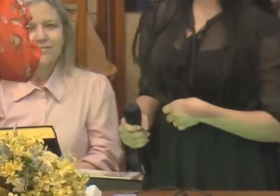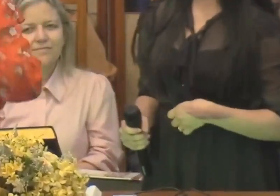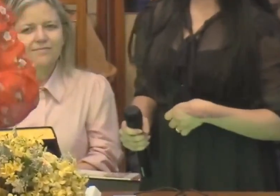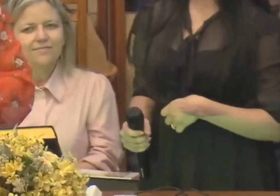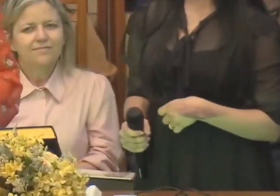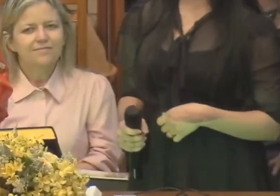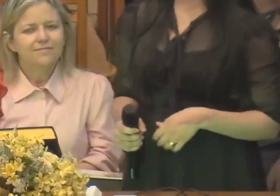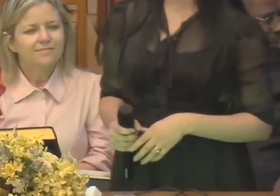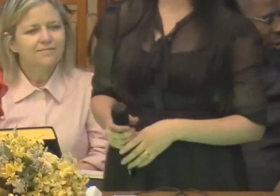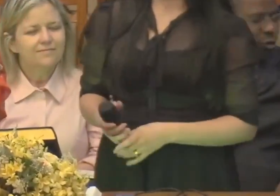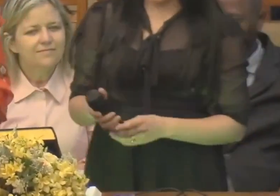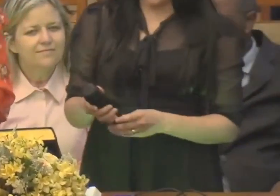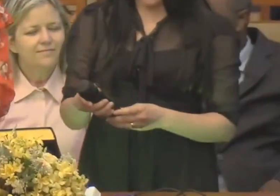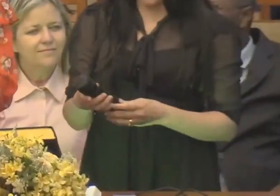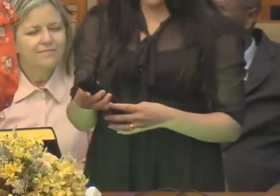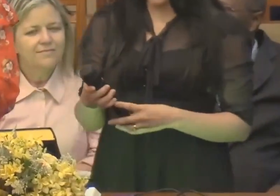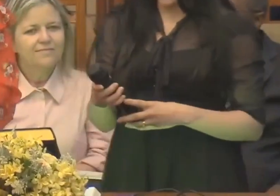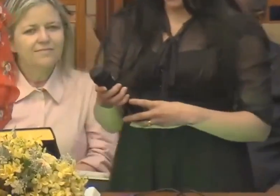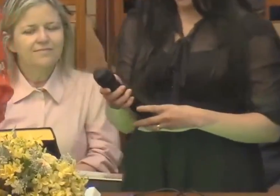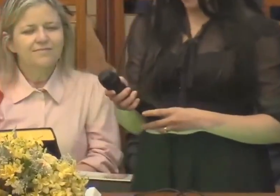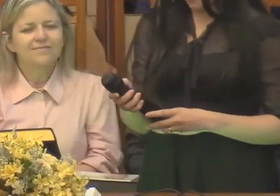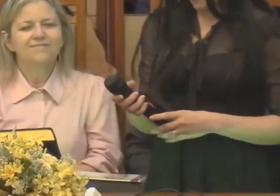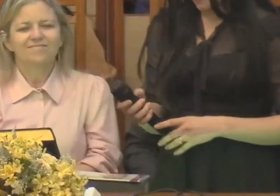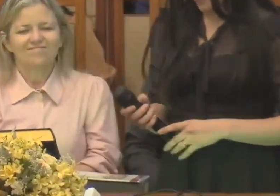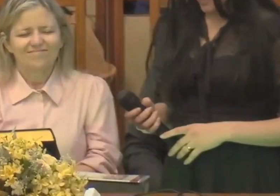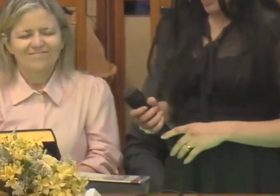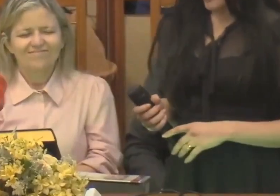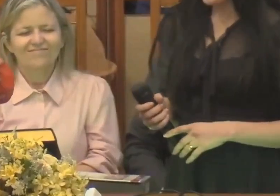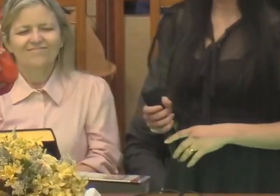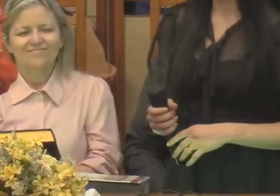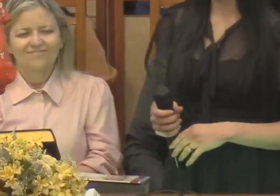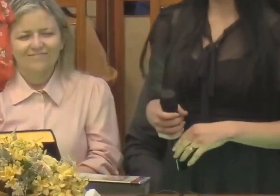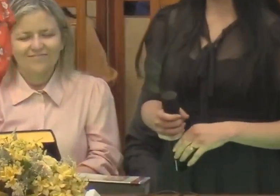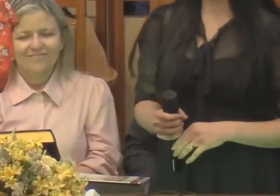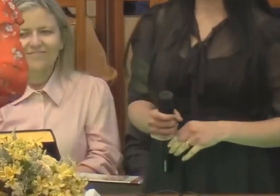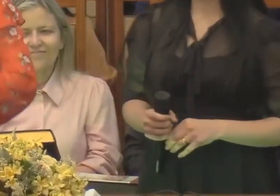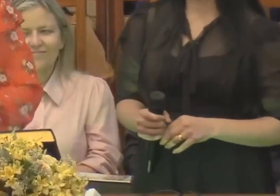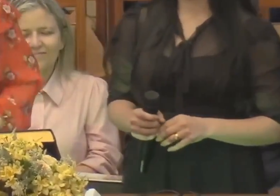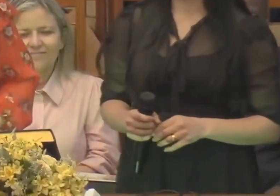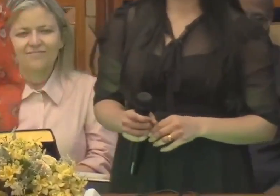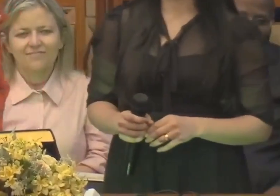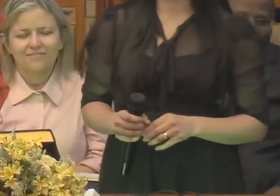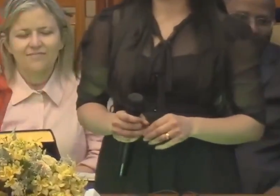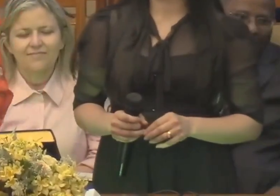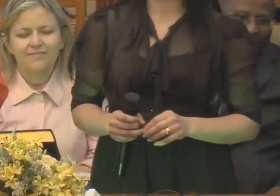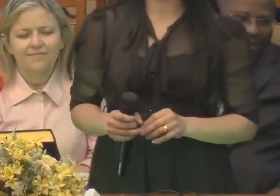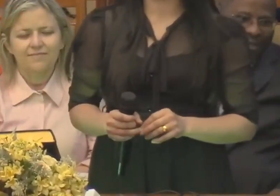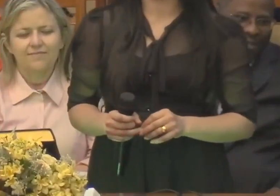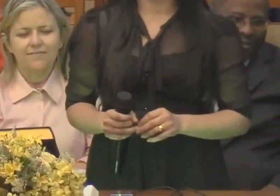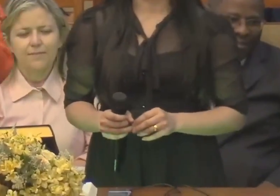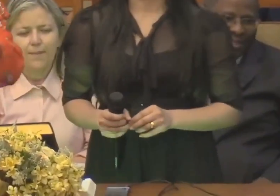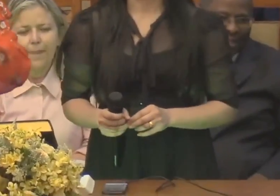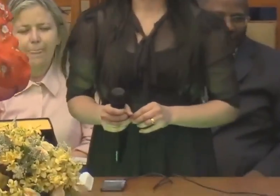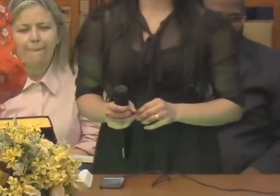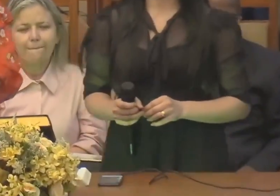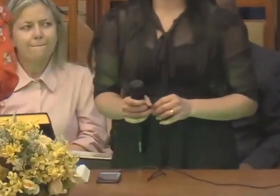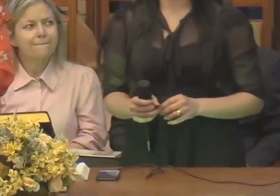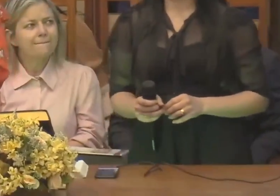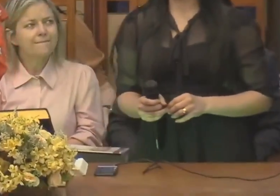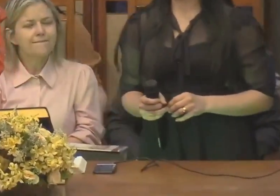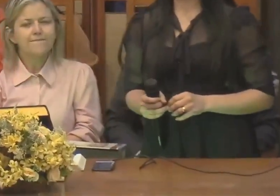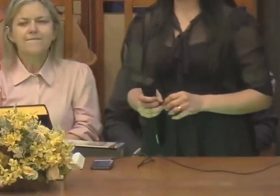minha vida foi uma procura. Com a alma cheia de agruras,